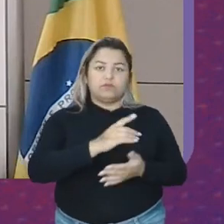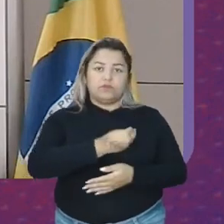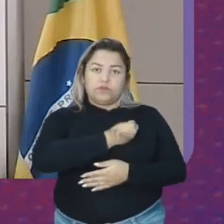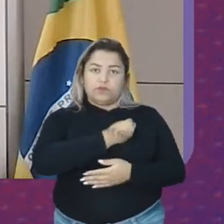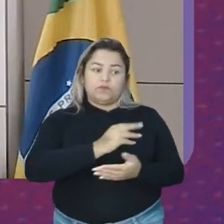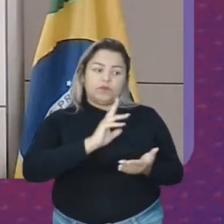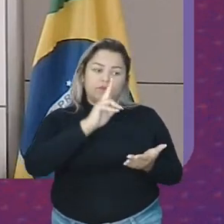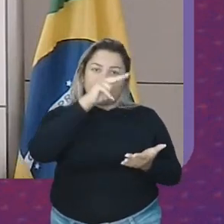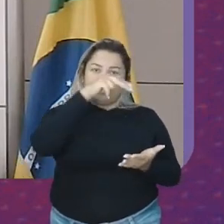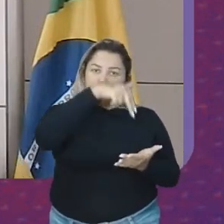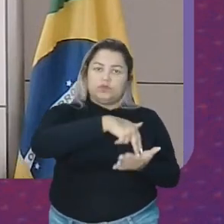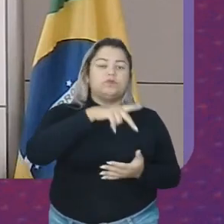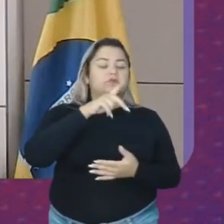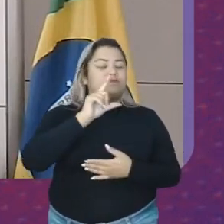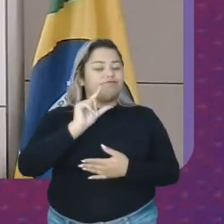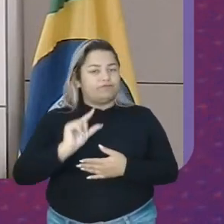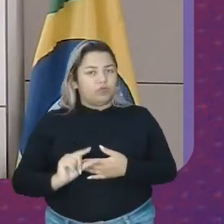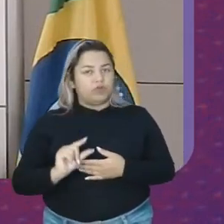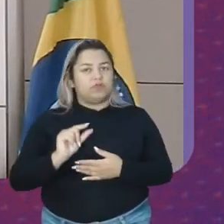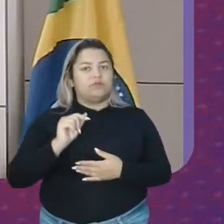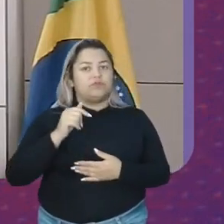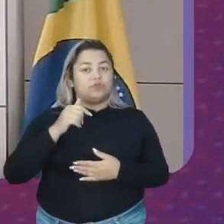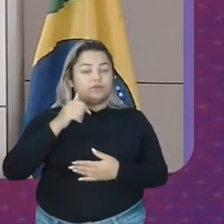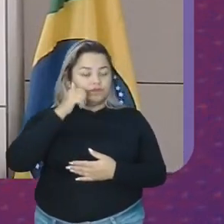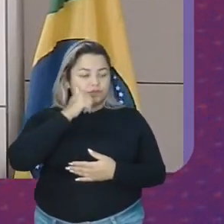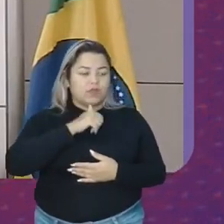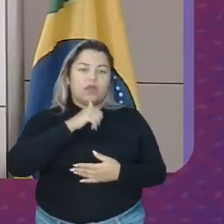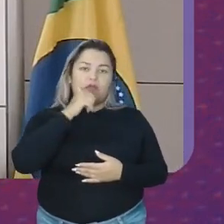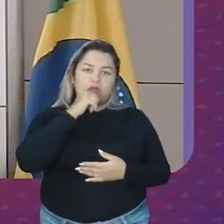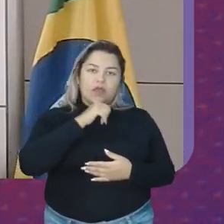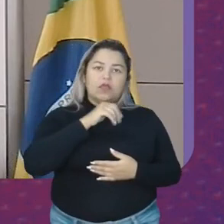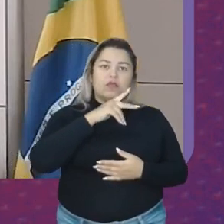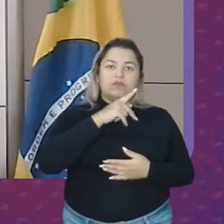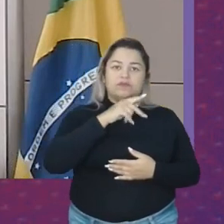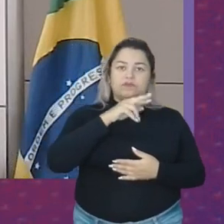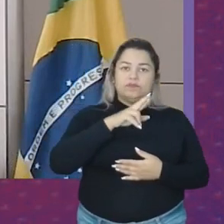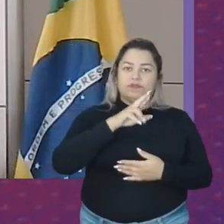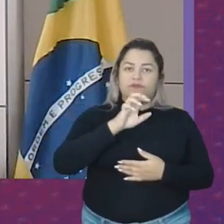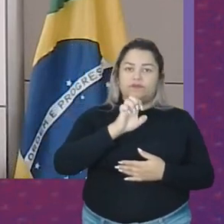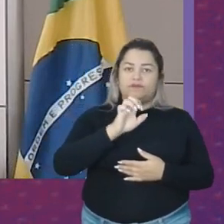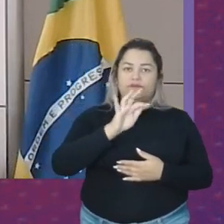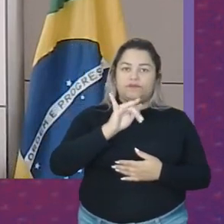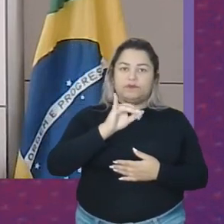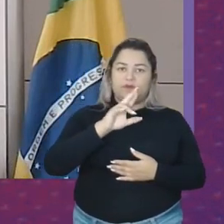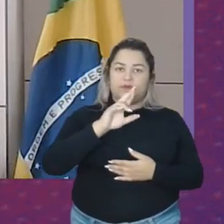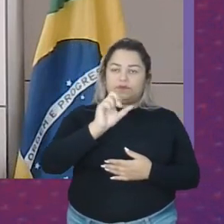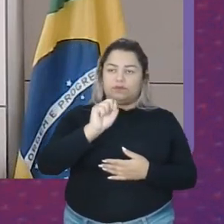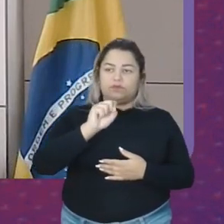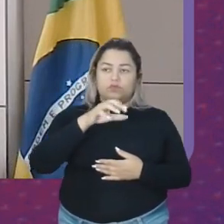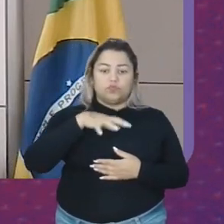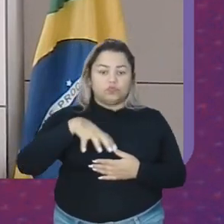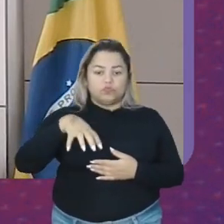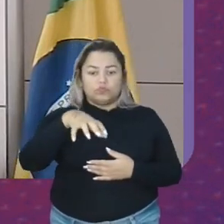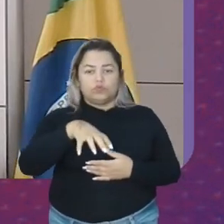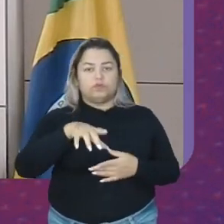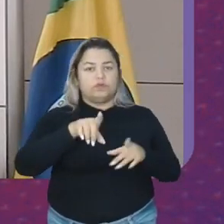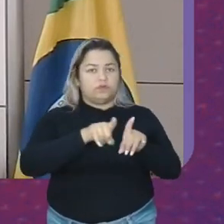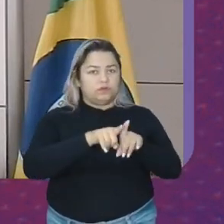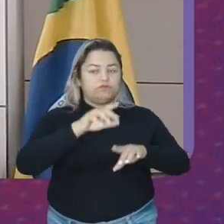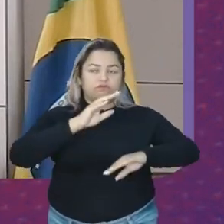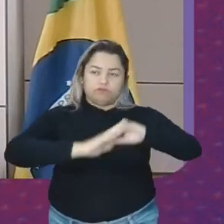muito pequena de mulheres ainda nas prefeituras, em 12%, requer ações normativas